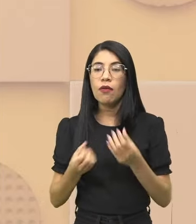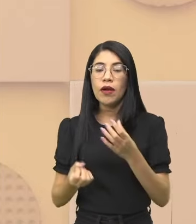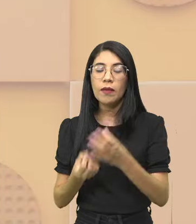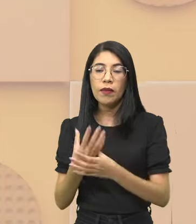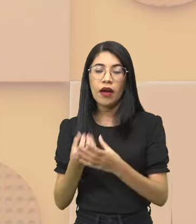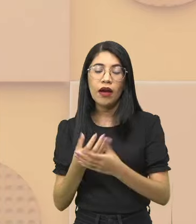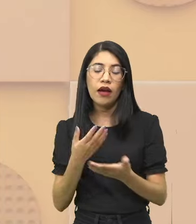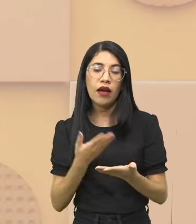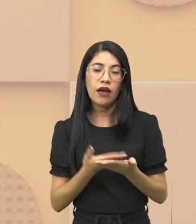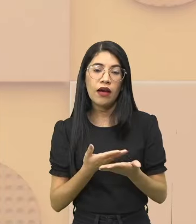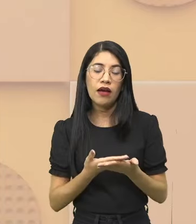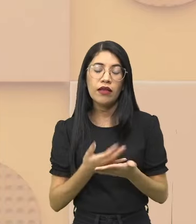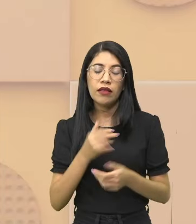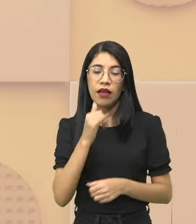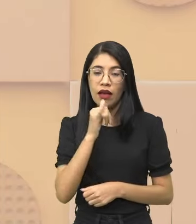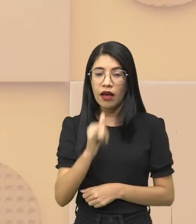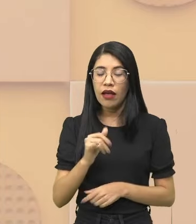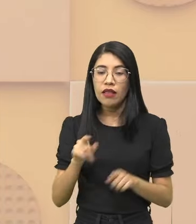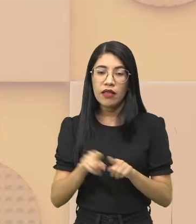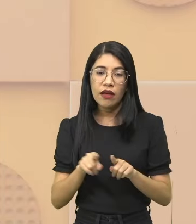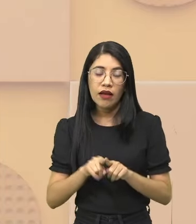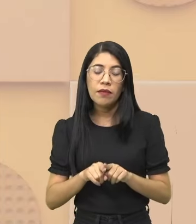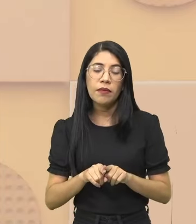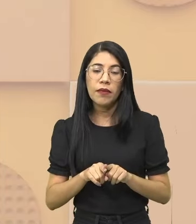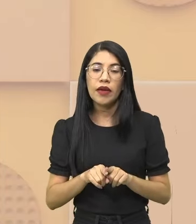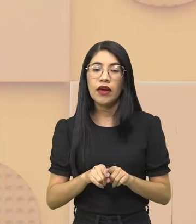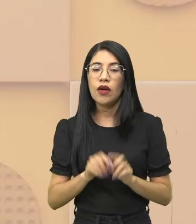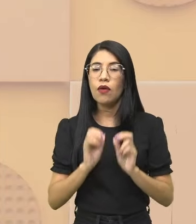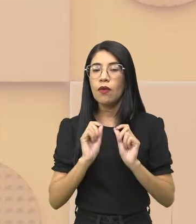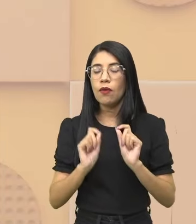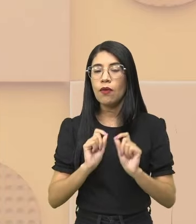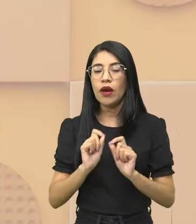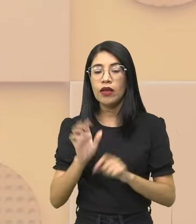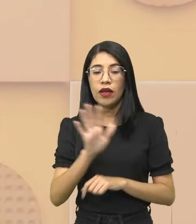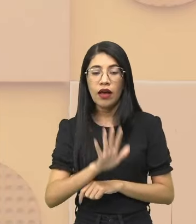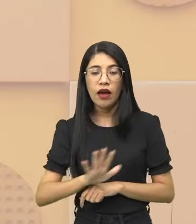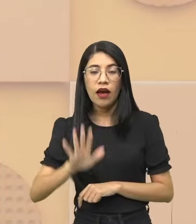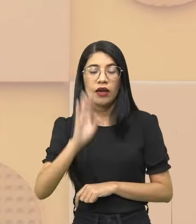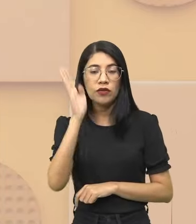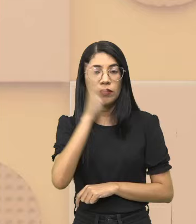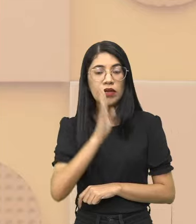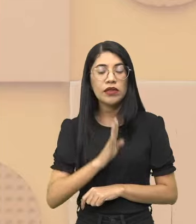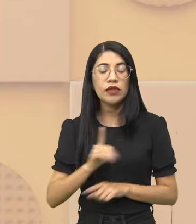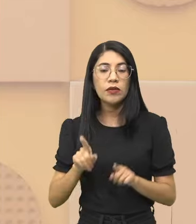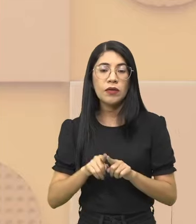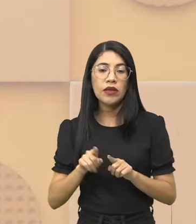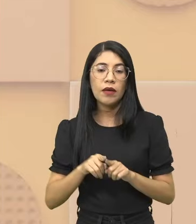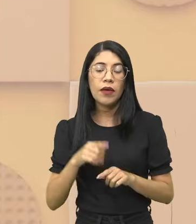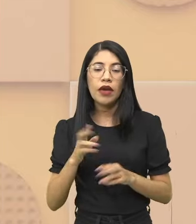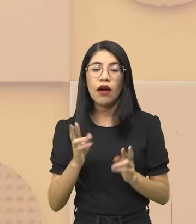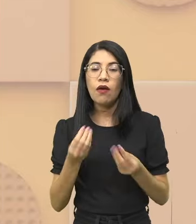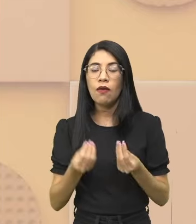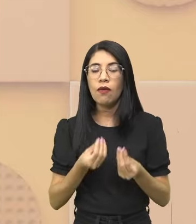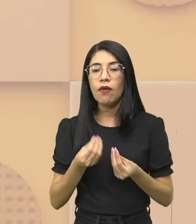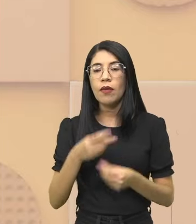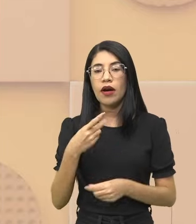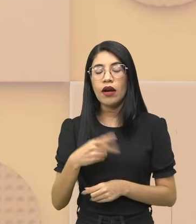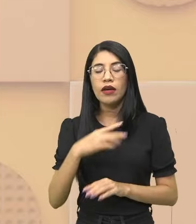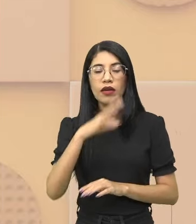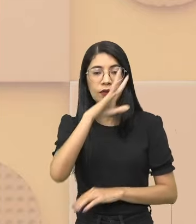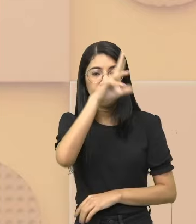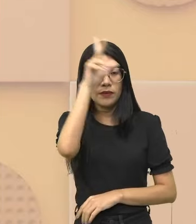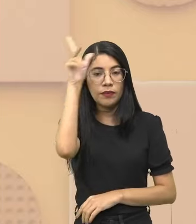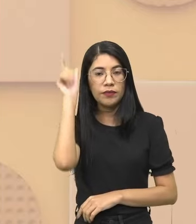energia elétrica que a gente observou tanto em todo o território brasileiro e também com relação ao